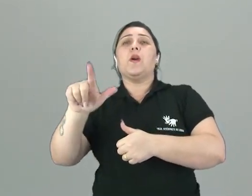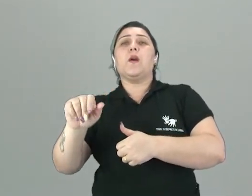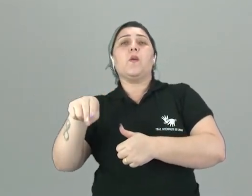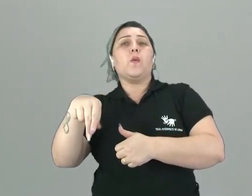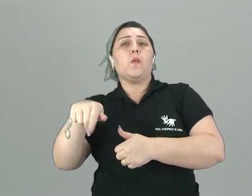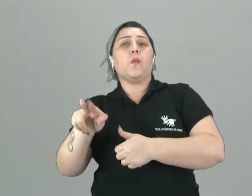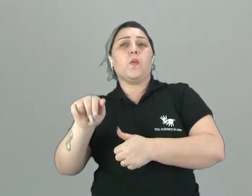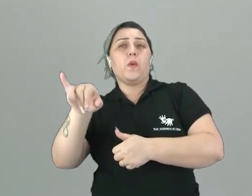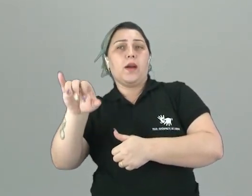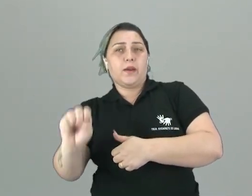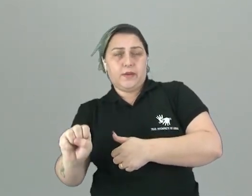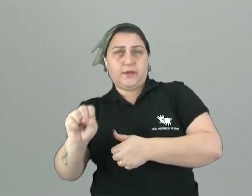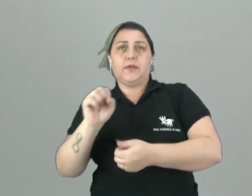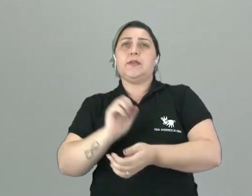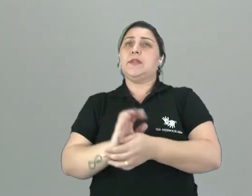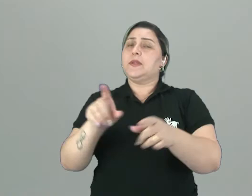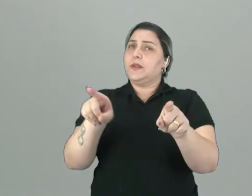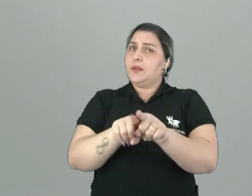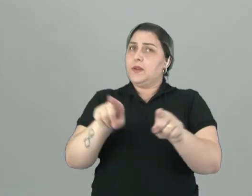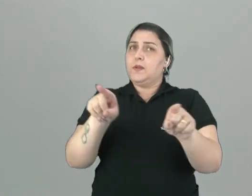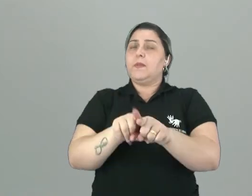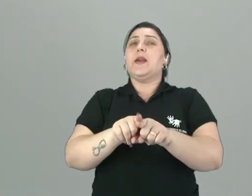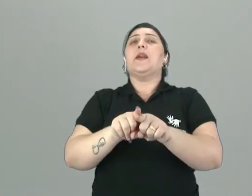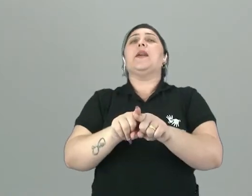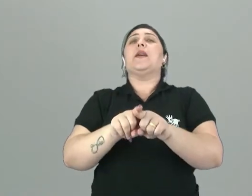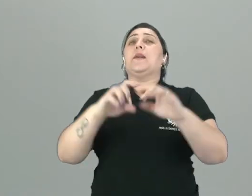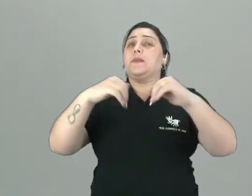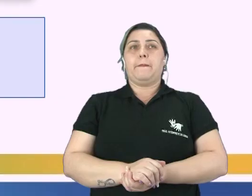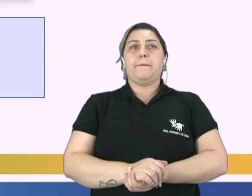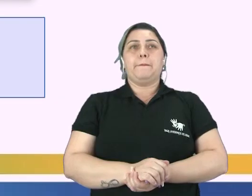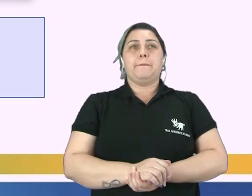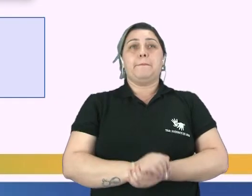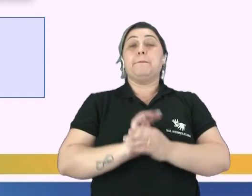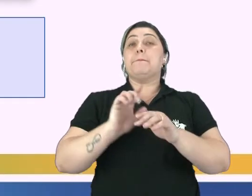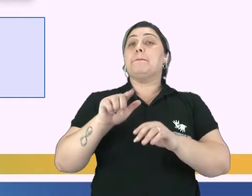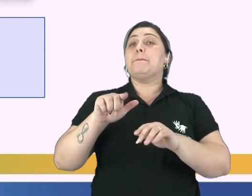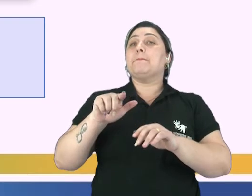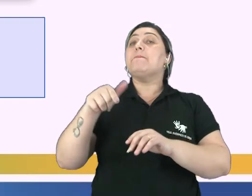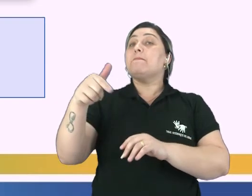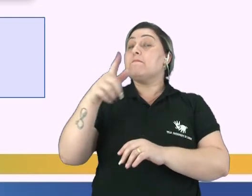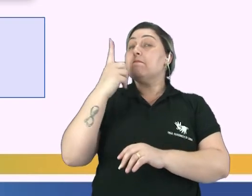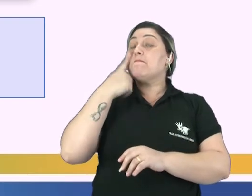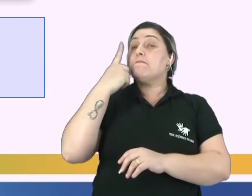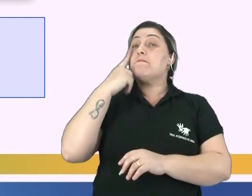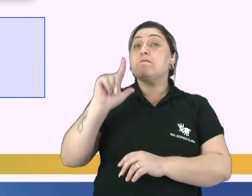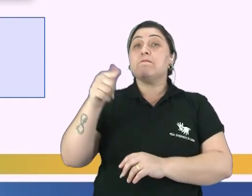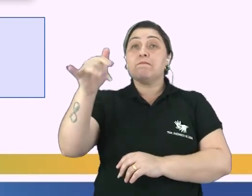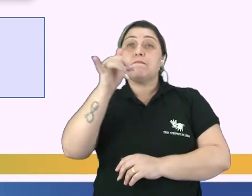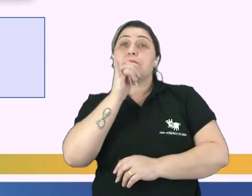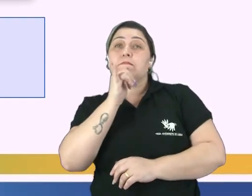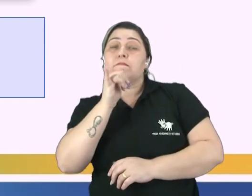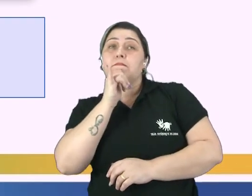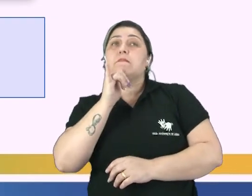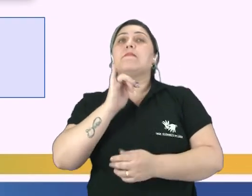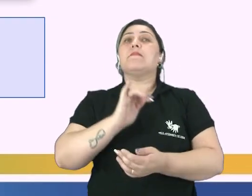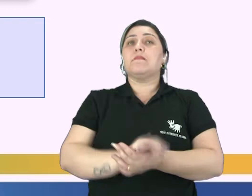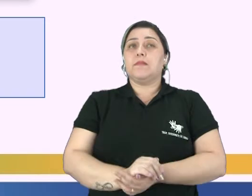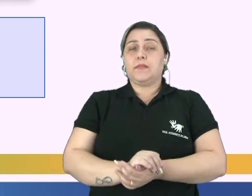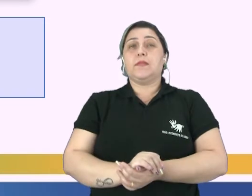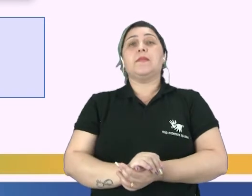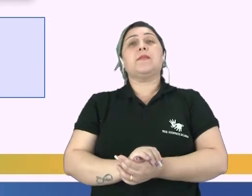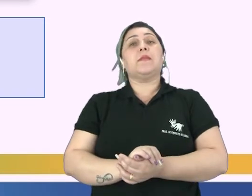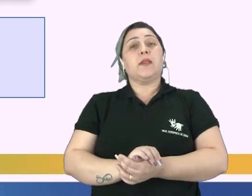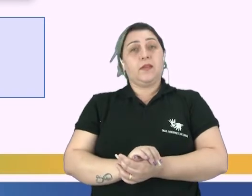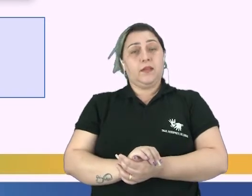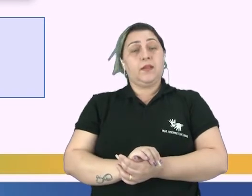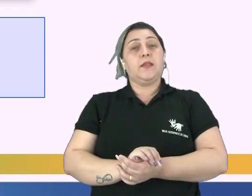quais, pelas quais. Também vai ser o porquê separado. Aí observem, gente, outros exemplos na tela de